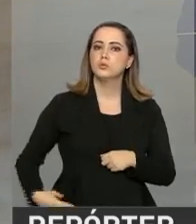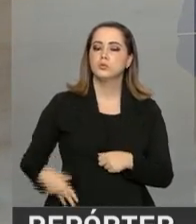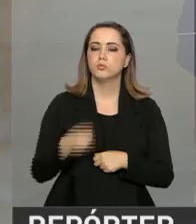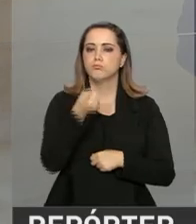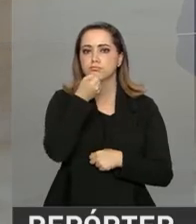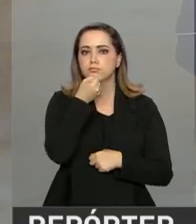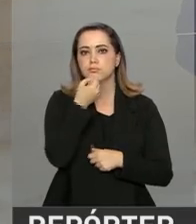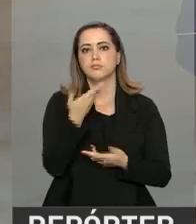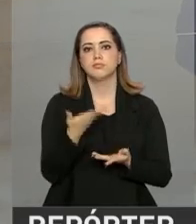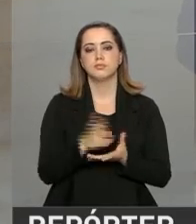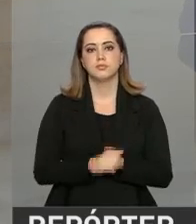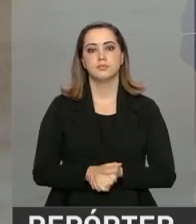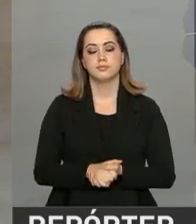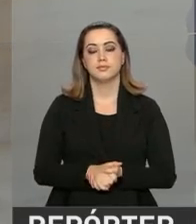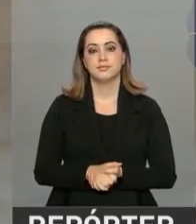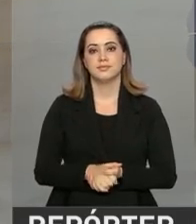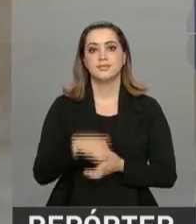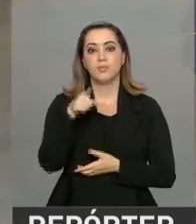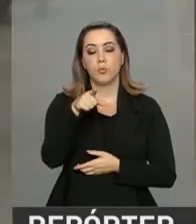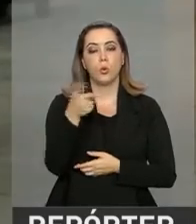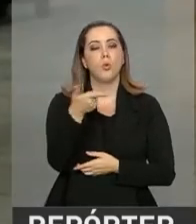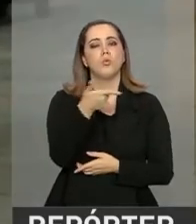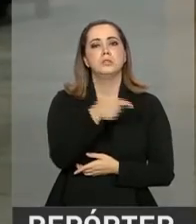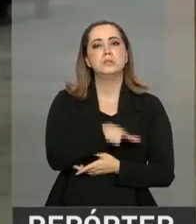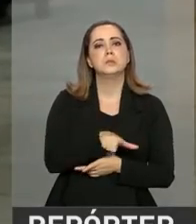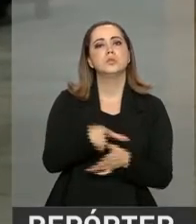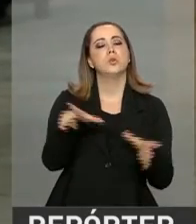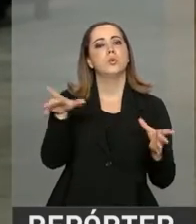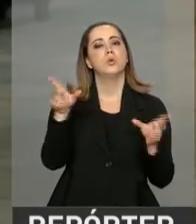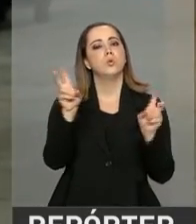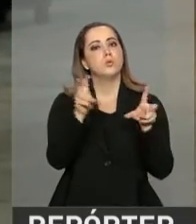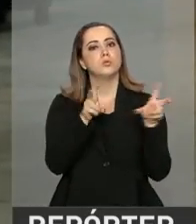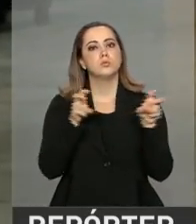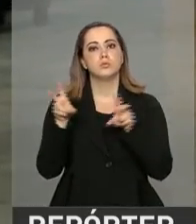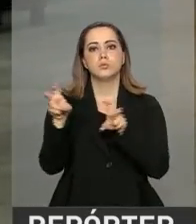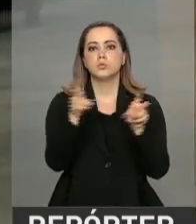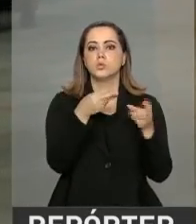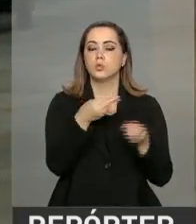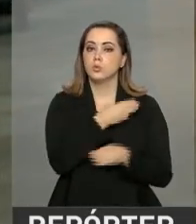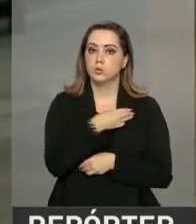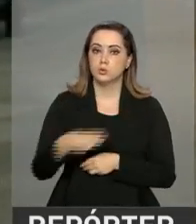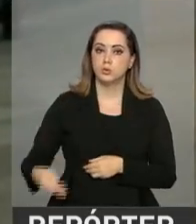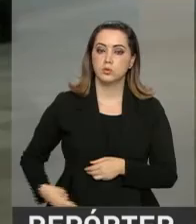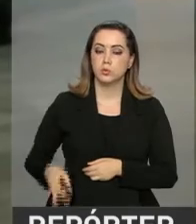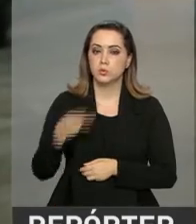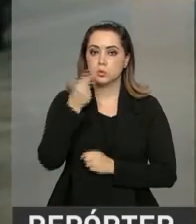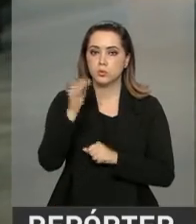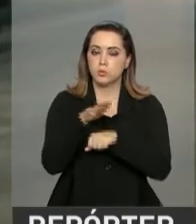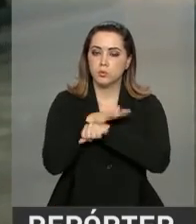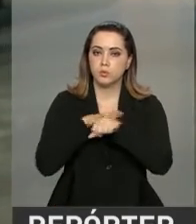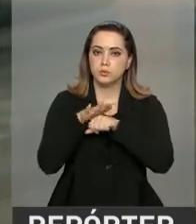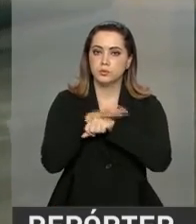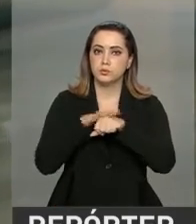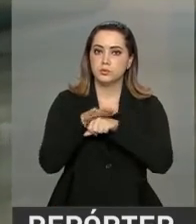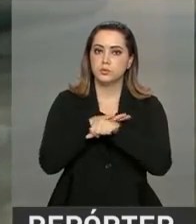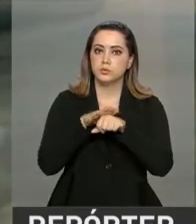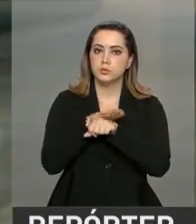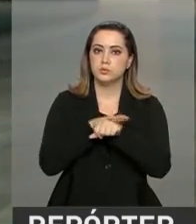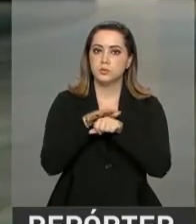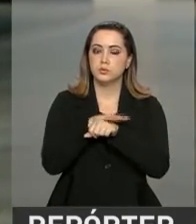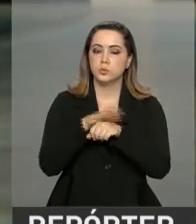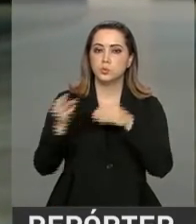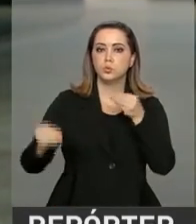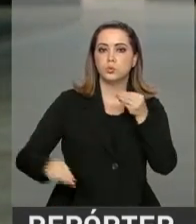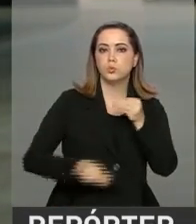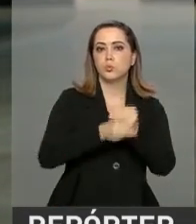lá? Olha, Zé Luiz, entre outros assuntos, o ministro da Fazenda, Henrique Meirelles, conversou sobre a proposta de emenda constitucional